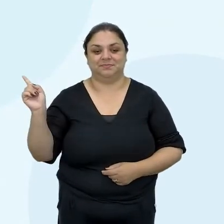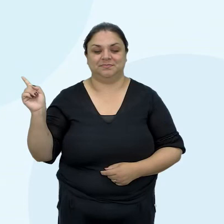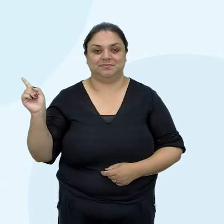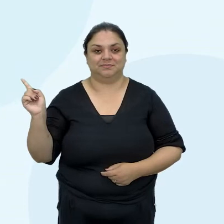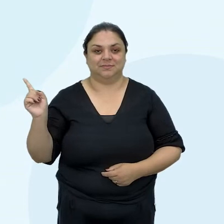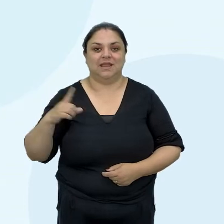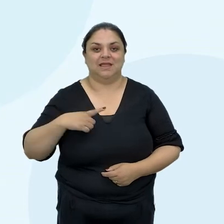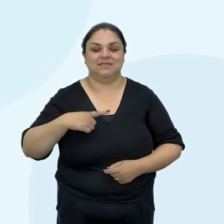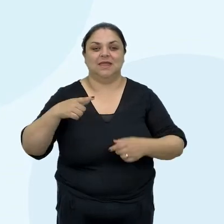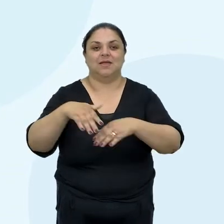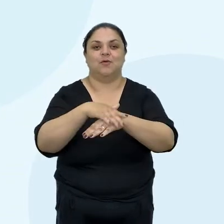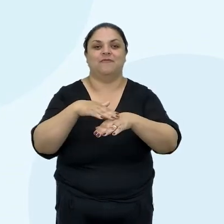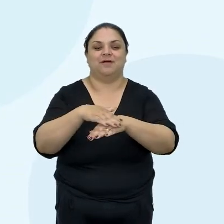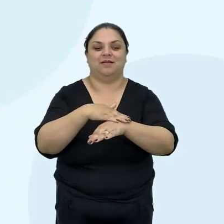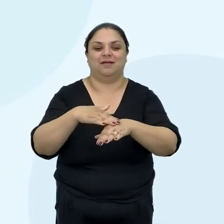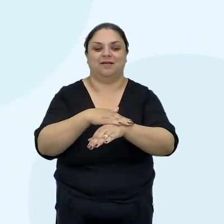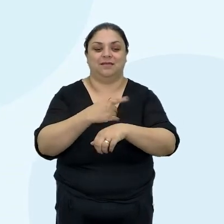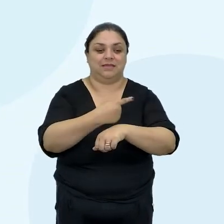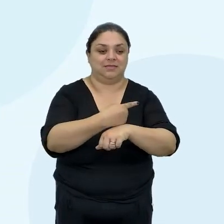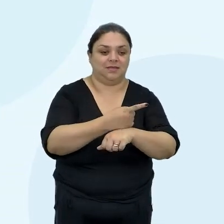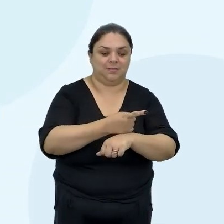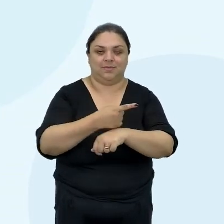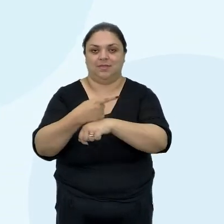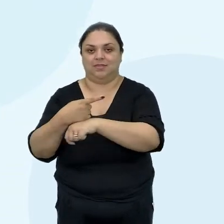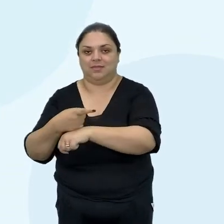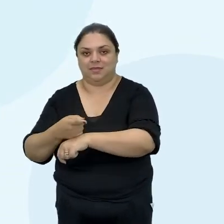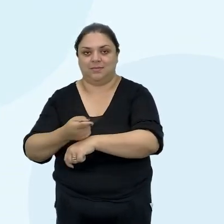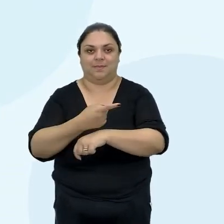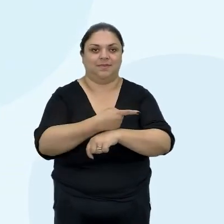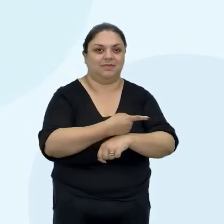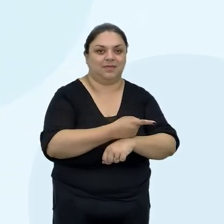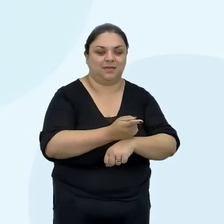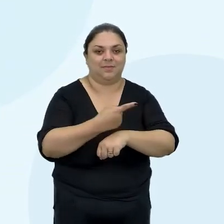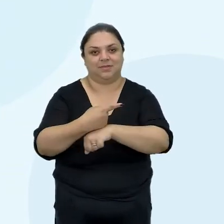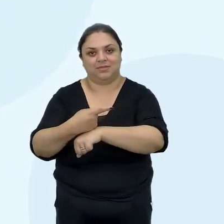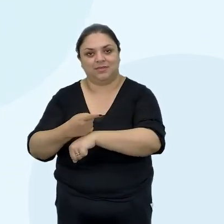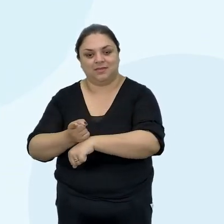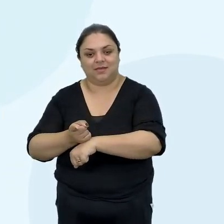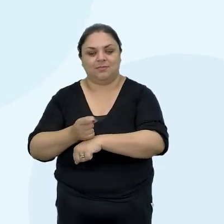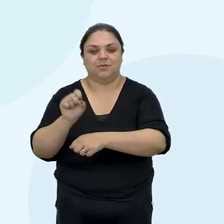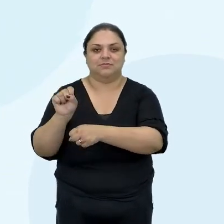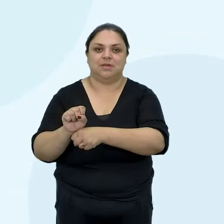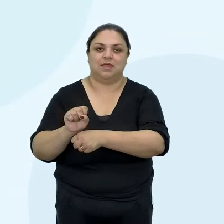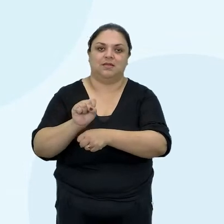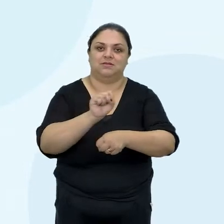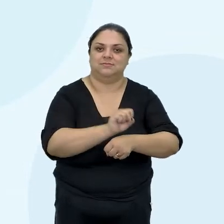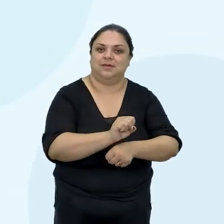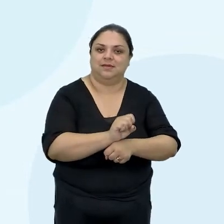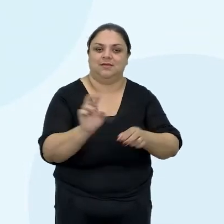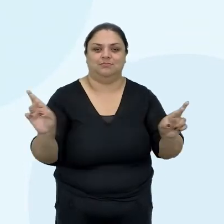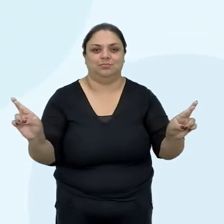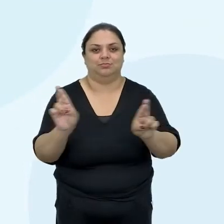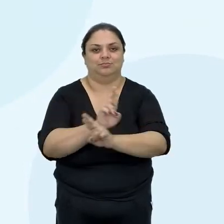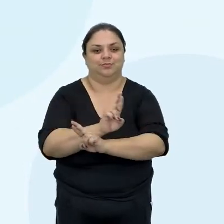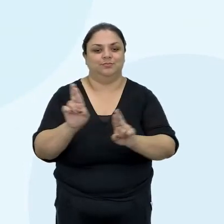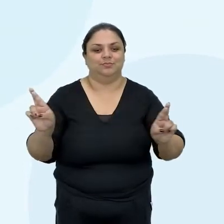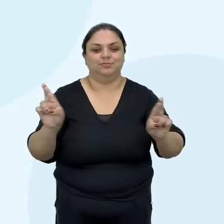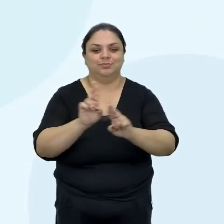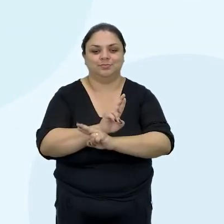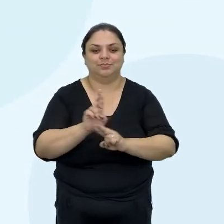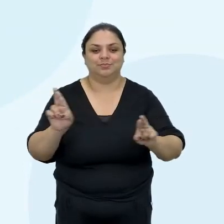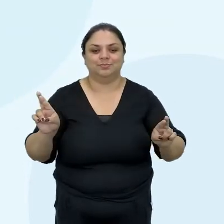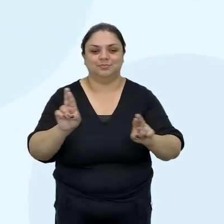um diálogo e tem essa coisa do tempo esperando. Sim. Então um tá falando olá, o outro tá esperando, paradinho. E aí o outro espera ele